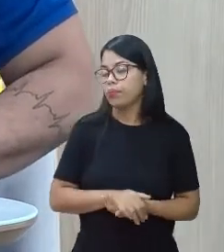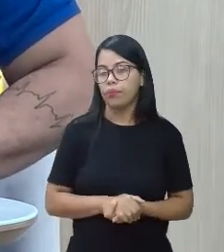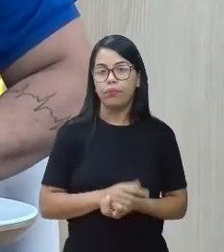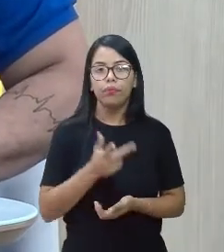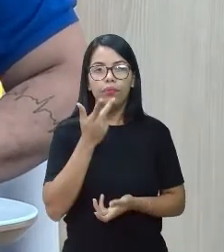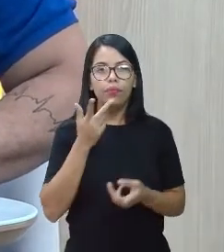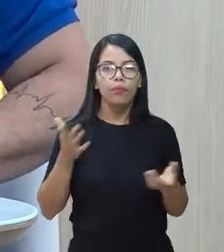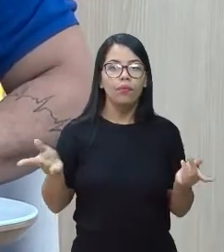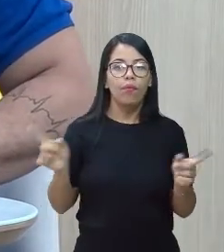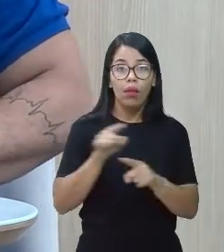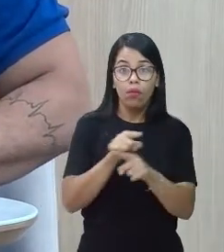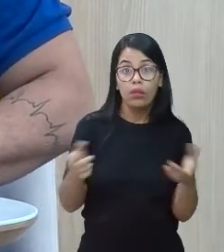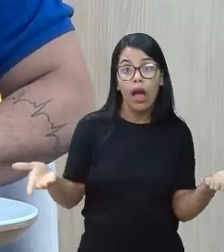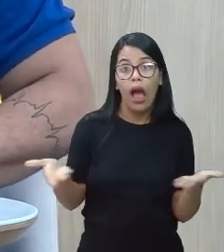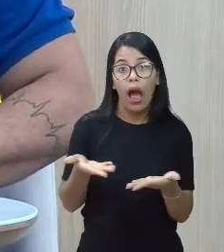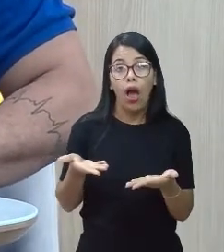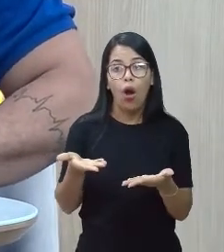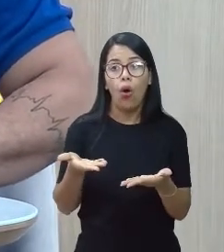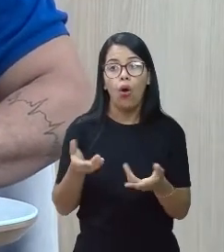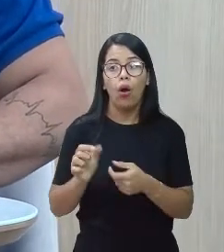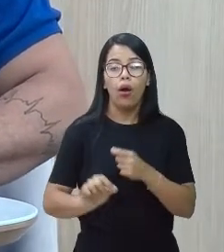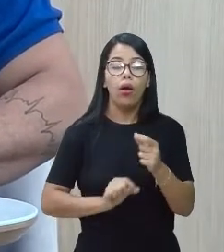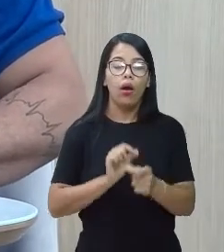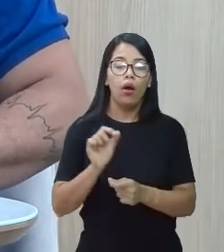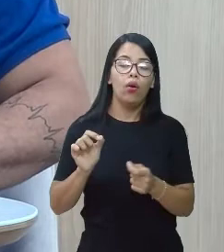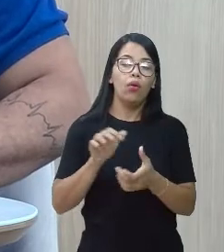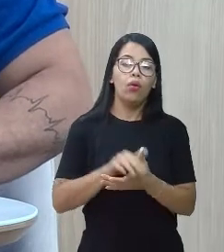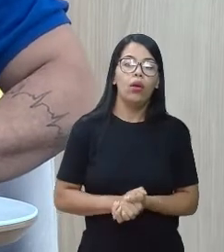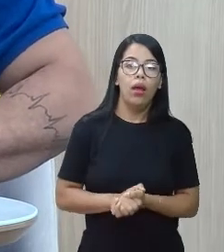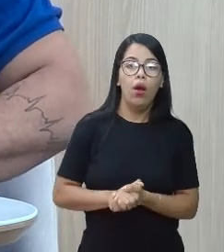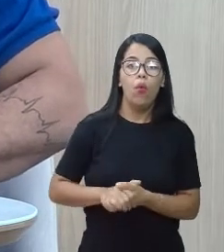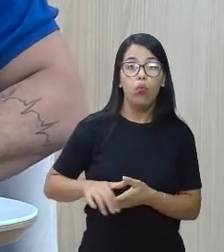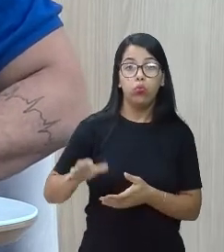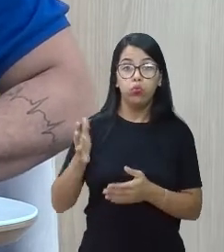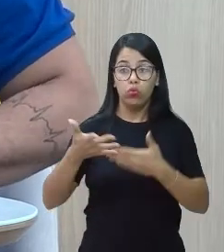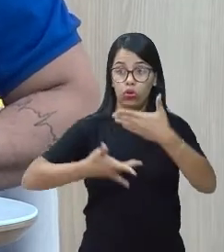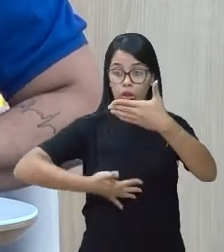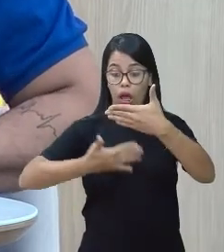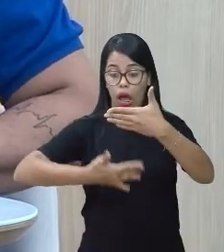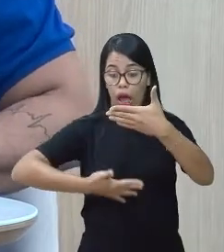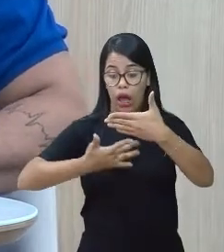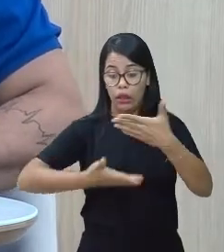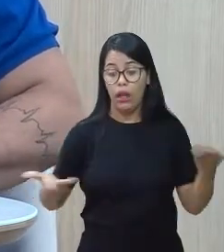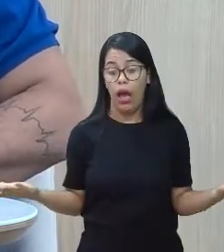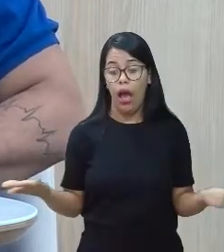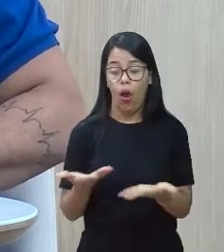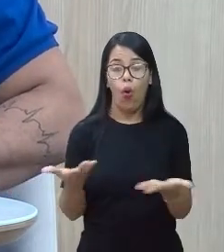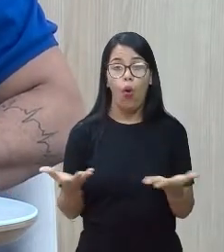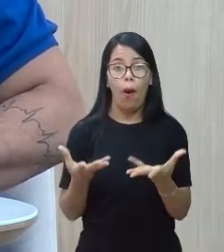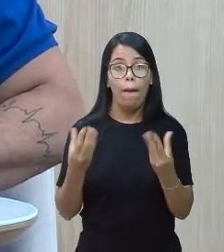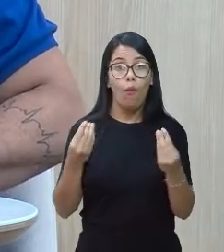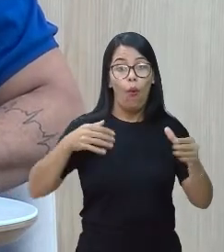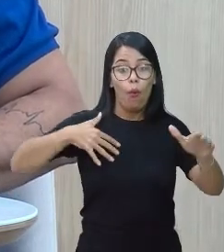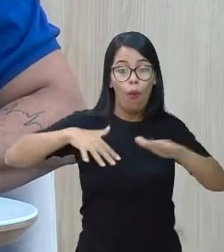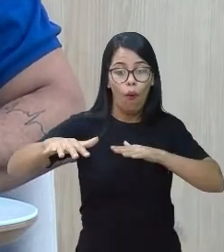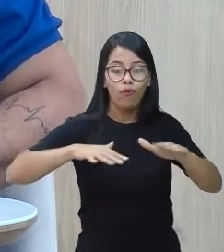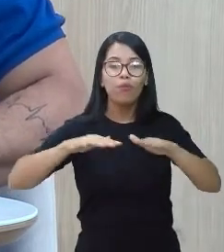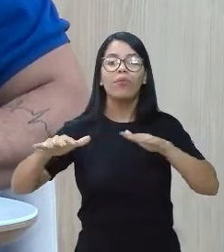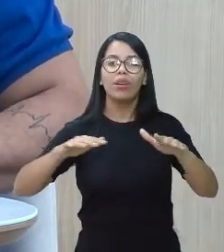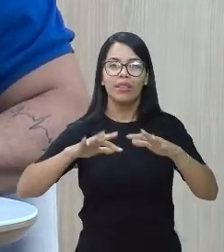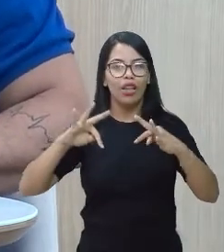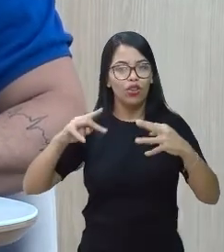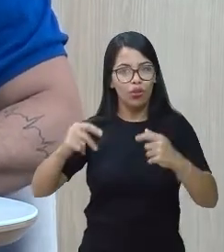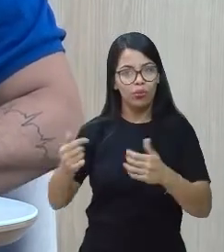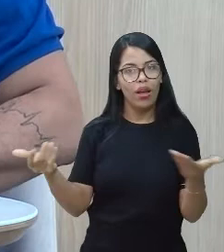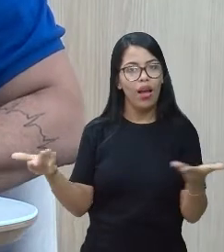Fala, galerinha, o chat aqui tá bombando, viu? Adriano mandou um bom dia, Tito também do Divino Espírito Santo,